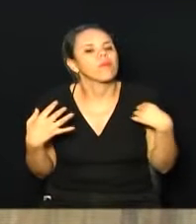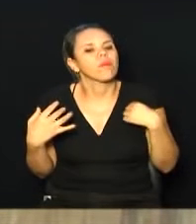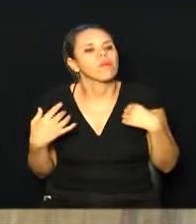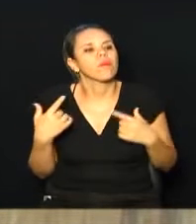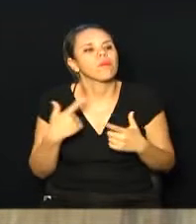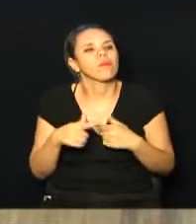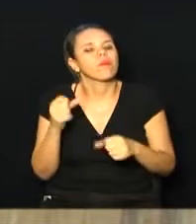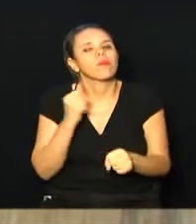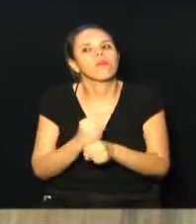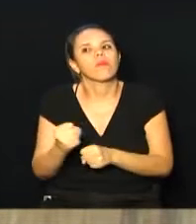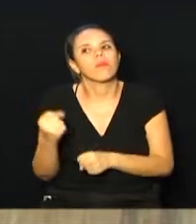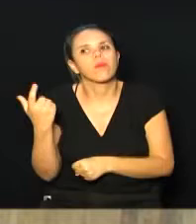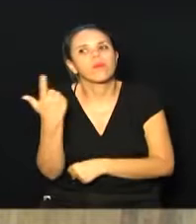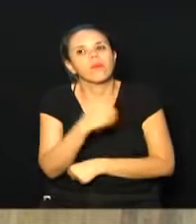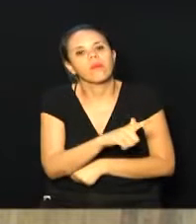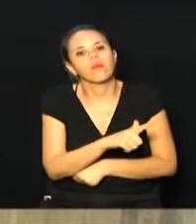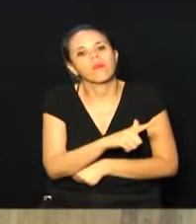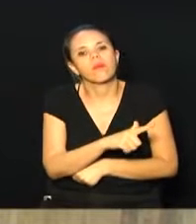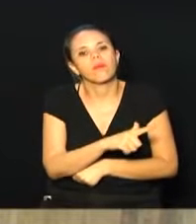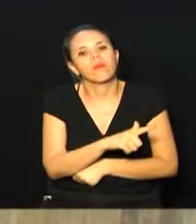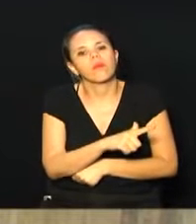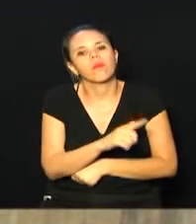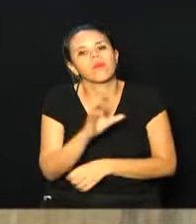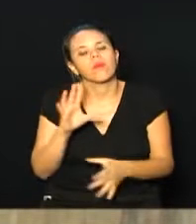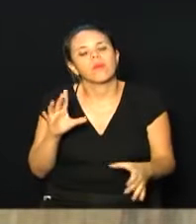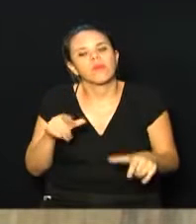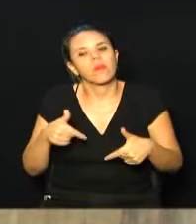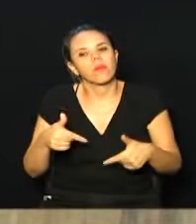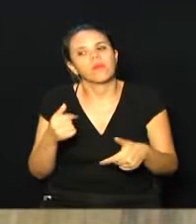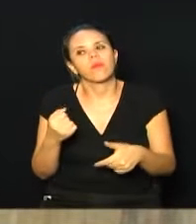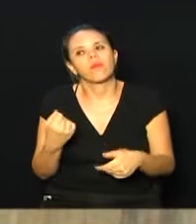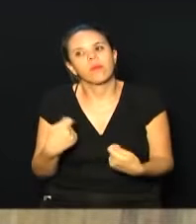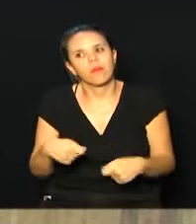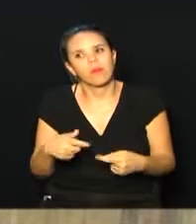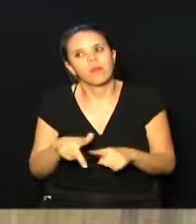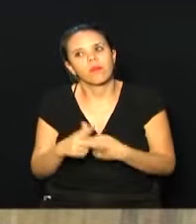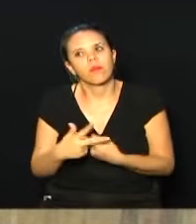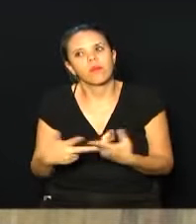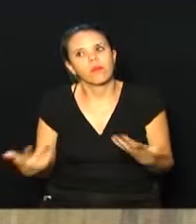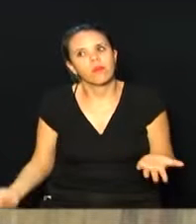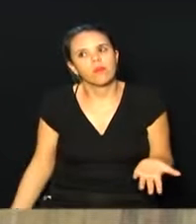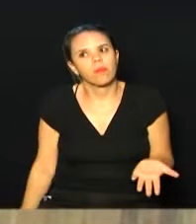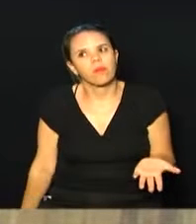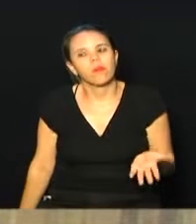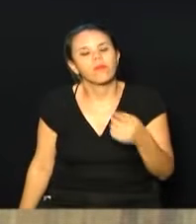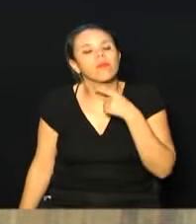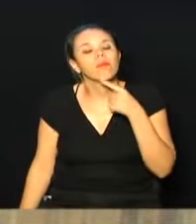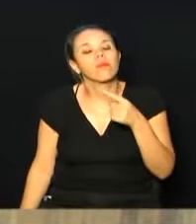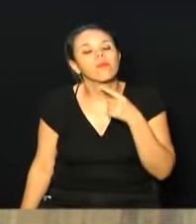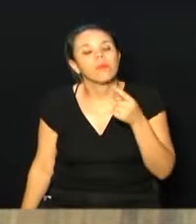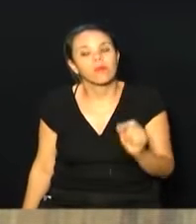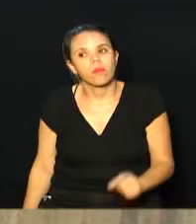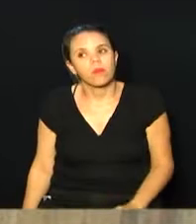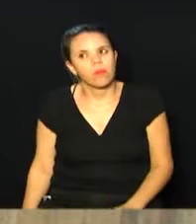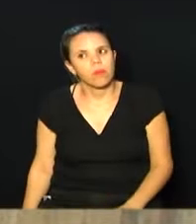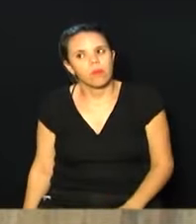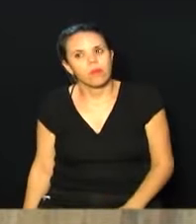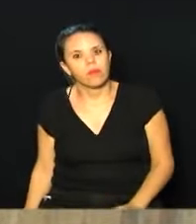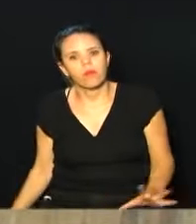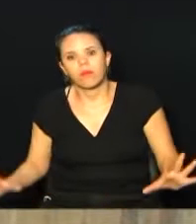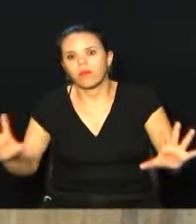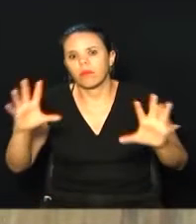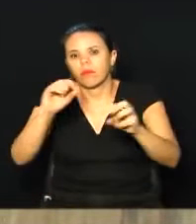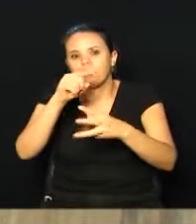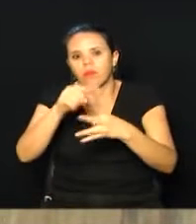de obra, é um outro tipo de intervenção que a cidade precisa. Aí a minha pergunta agora é para